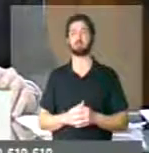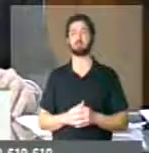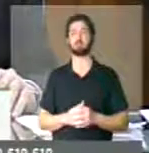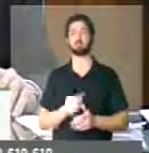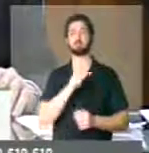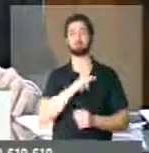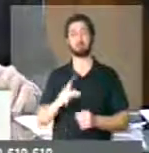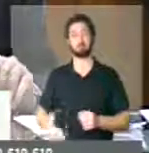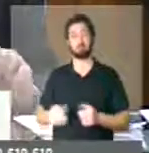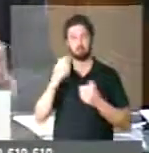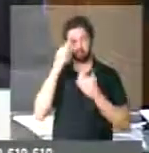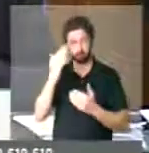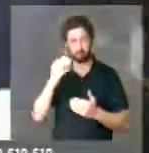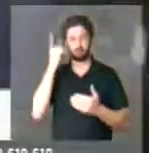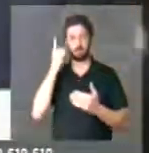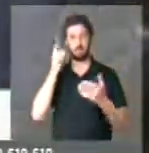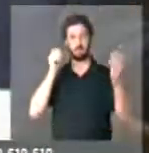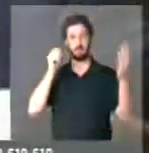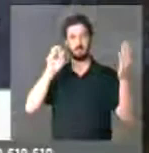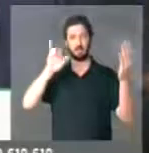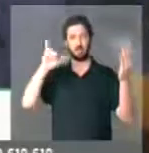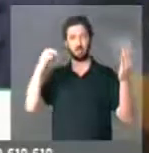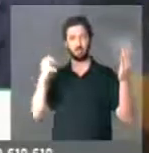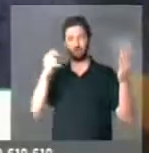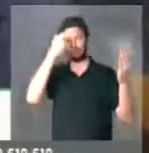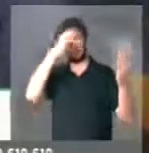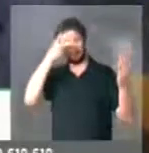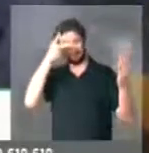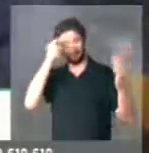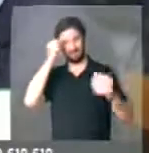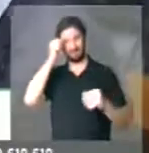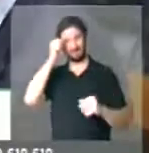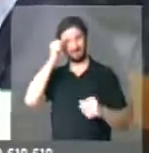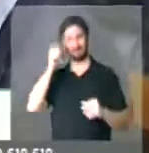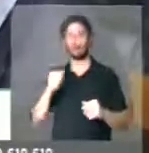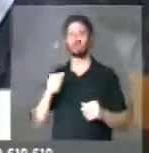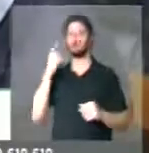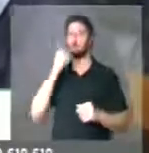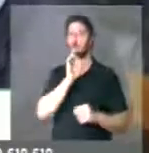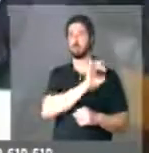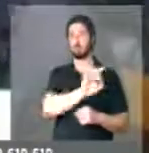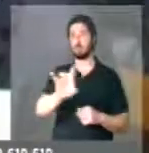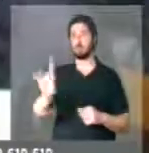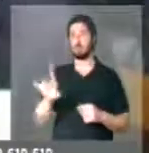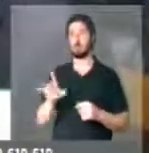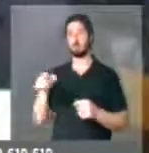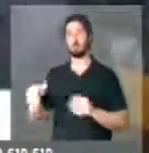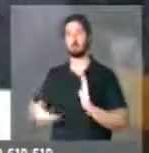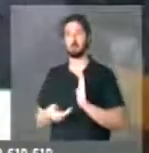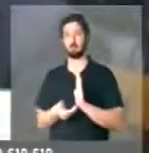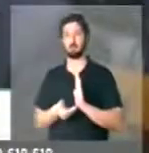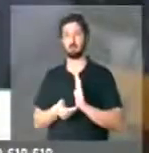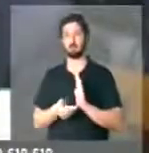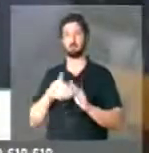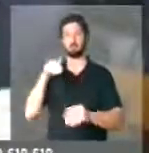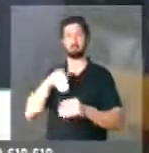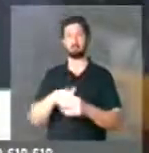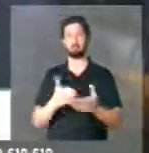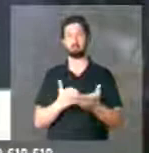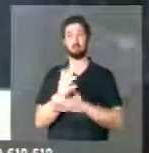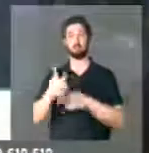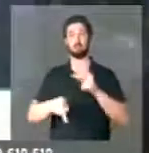Quero cumprimentar aqui o nosso deputado Edinho, prefeito, também os parlamentares desta casa que foram eleitos